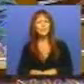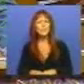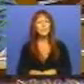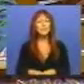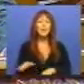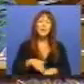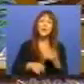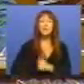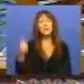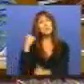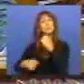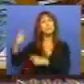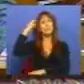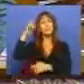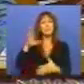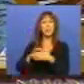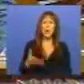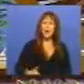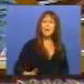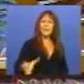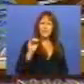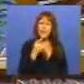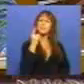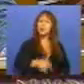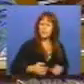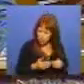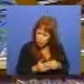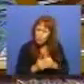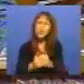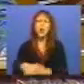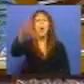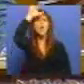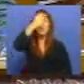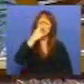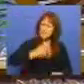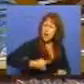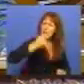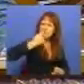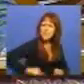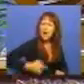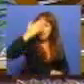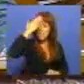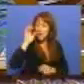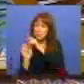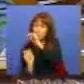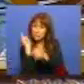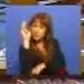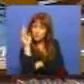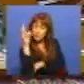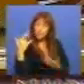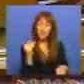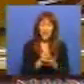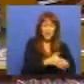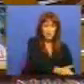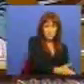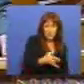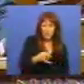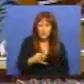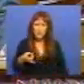Fazendo uma retrospectiva, pela décima vez consecutiva, os Governos falharam as previsões da inflação. Desde